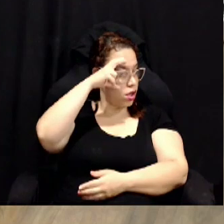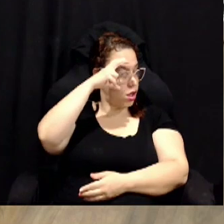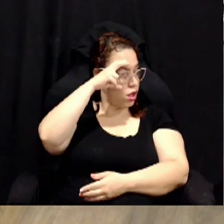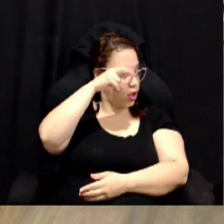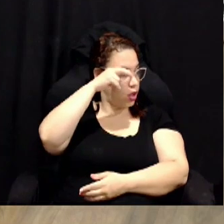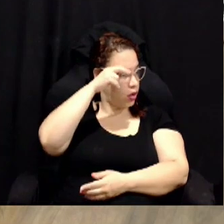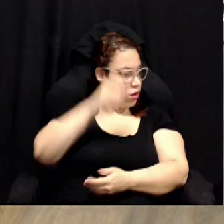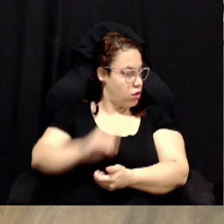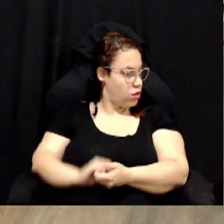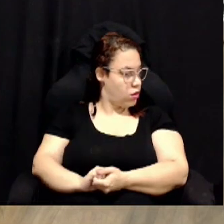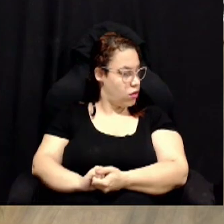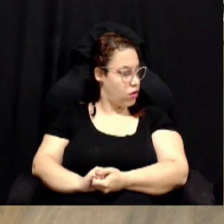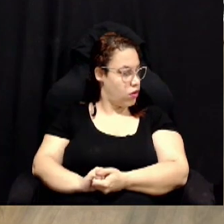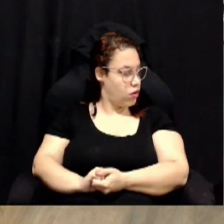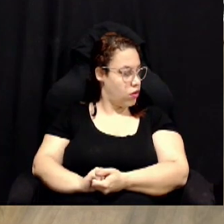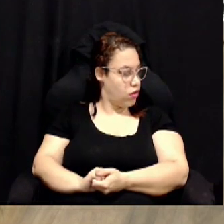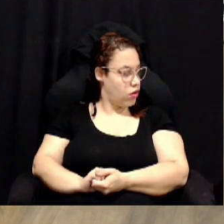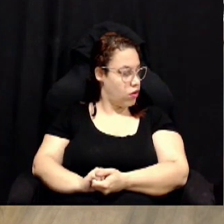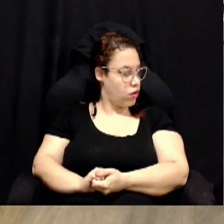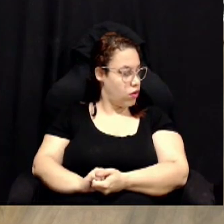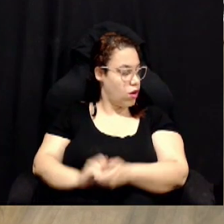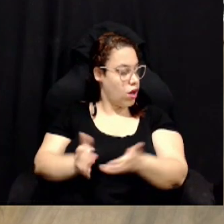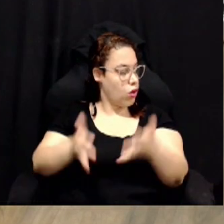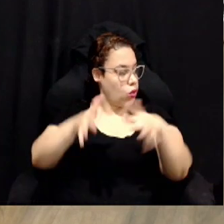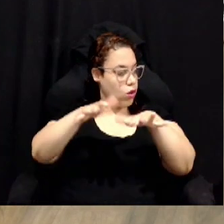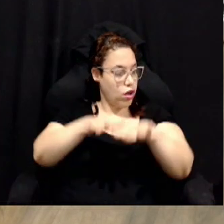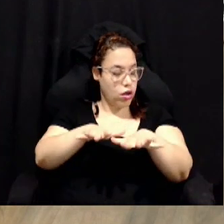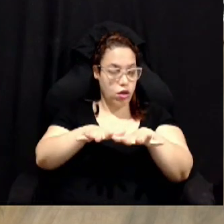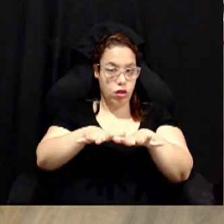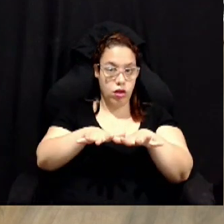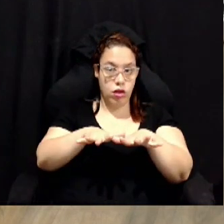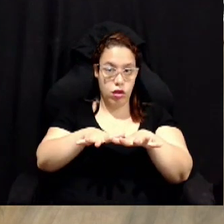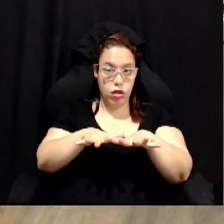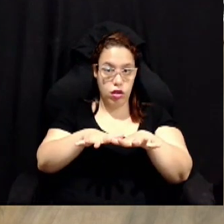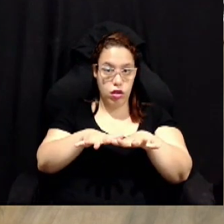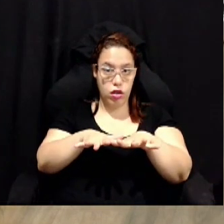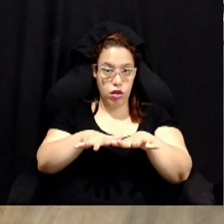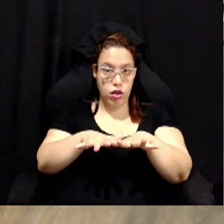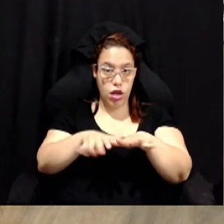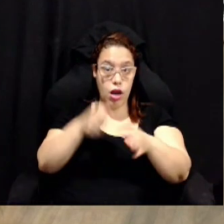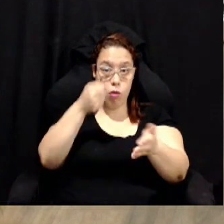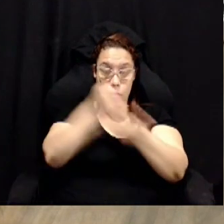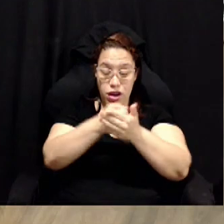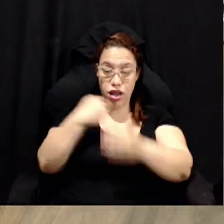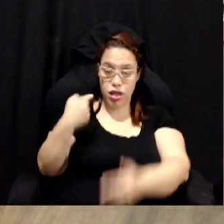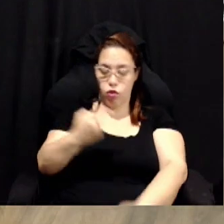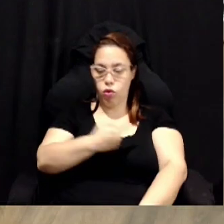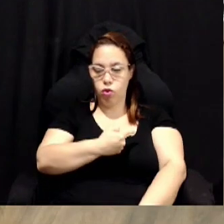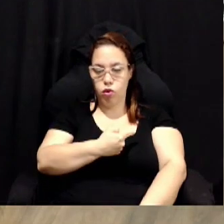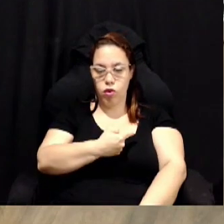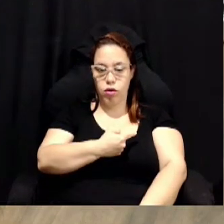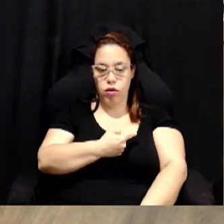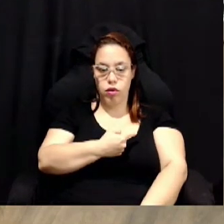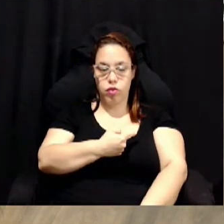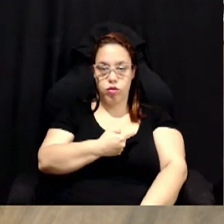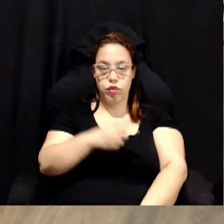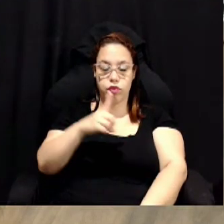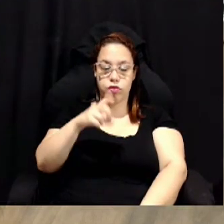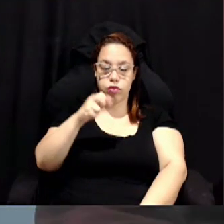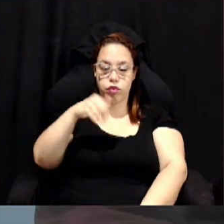Eu falo que a inclusão não é um favor, né? É uma obrigação nossa, né? E a Dani